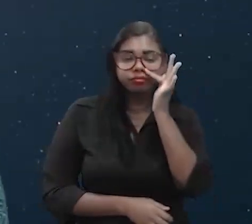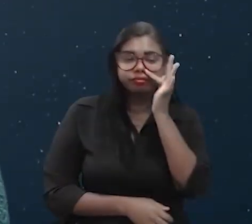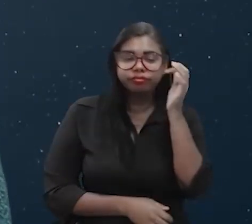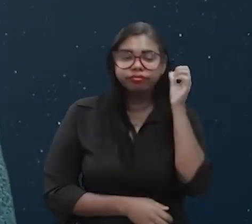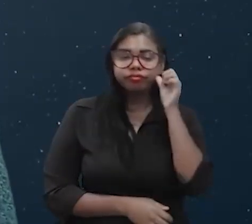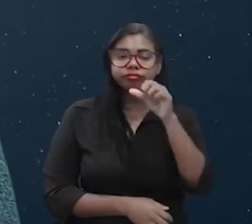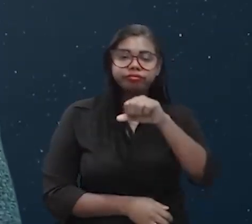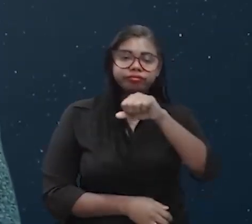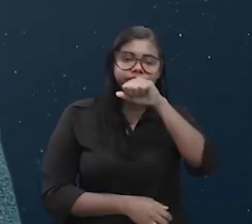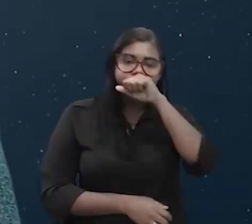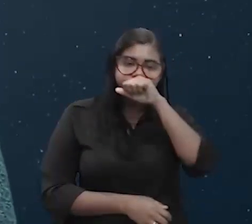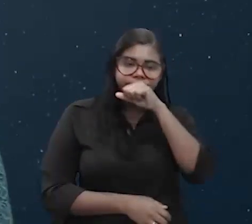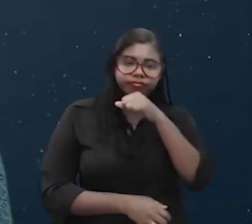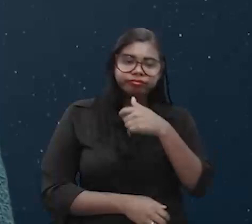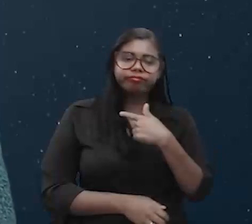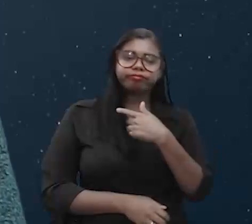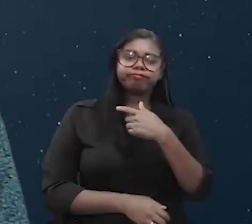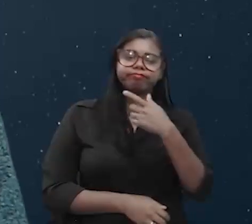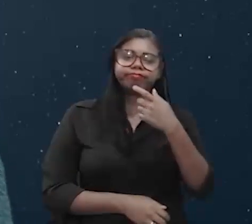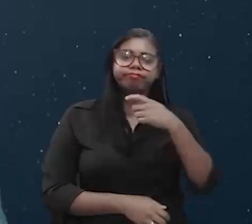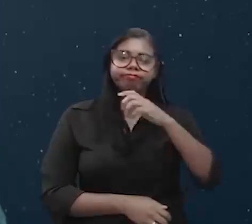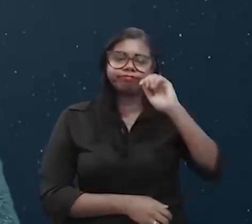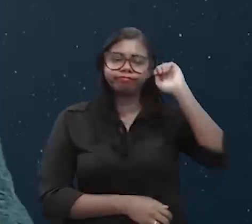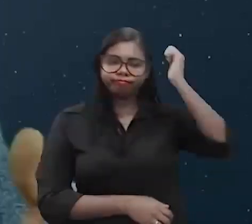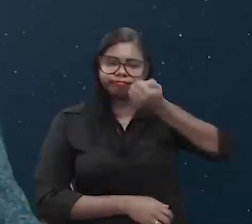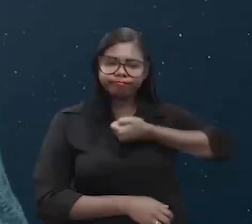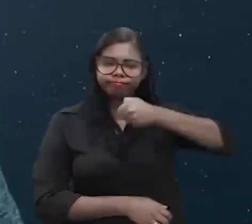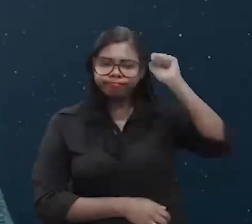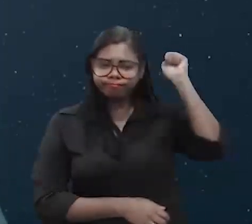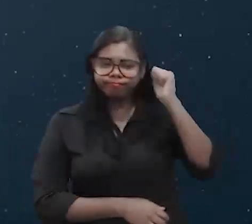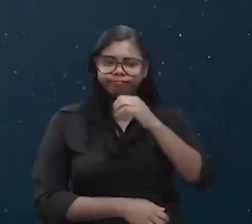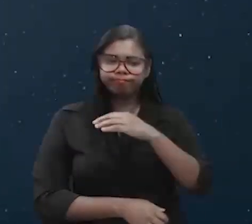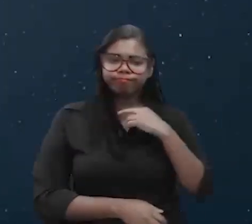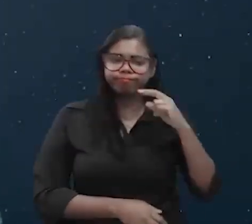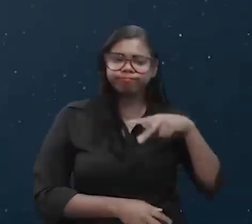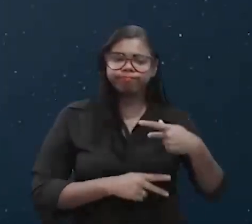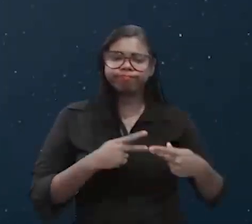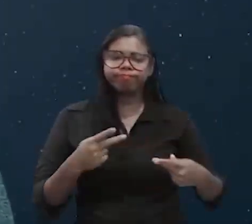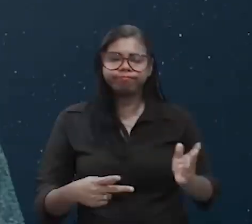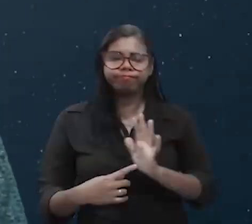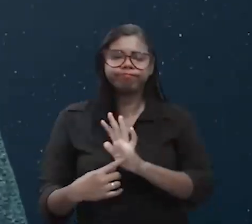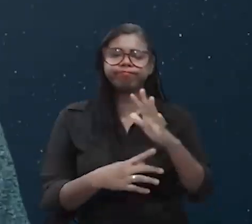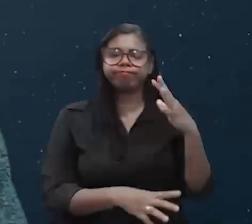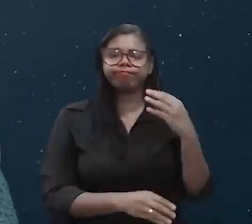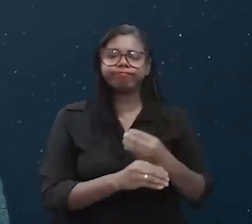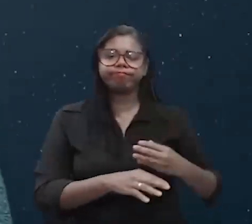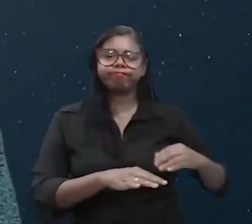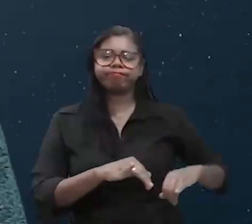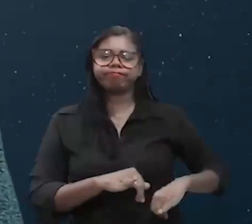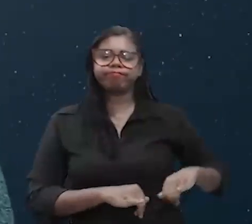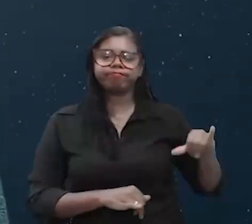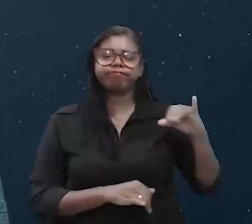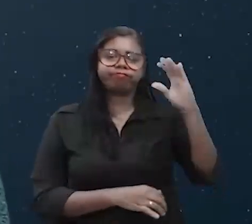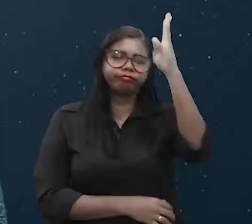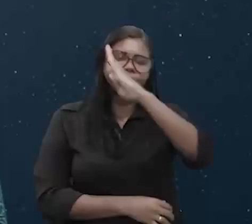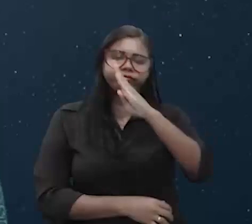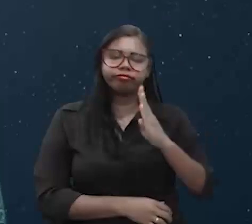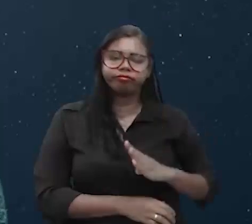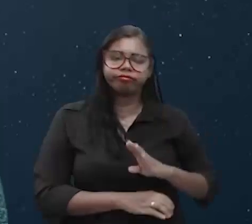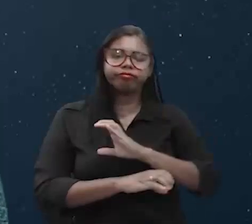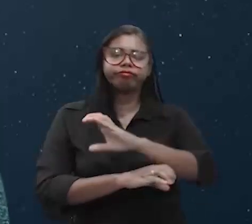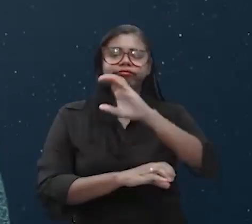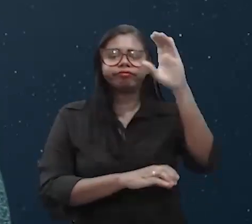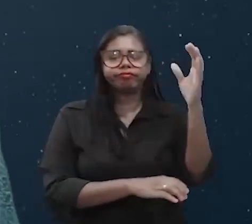Cunha. Então isso aí causou uma frição muito grande no Brasil inteiro, uma tristeza muito